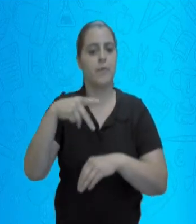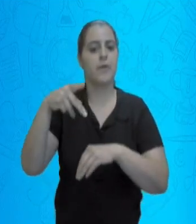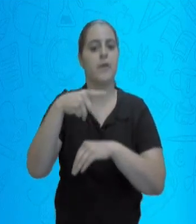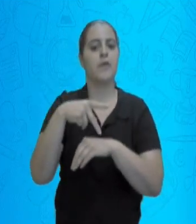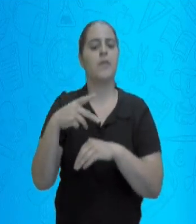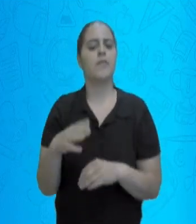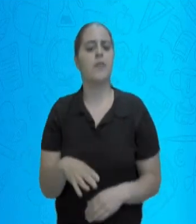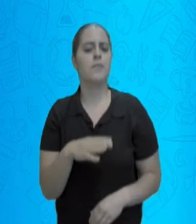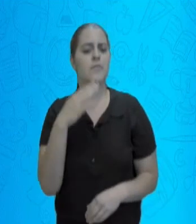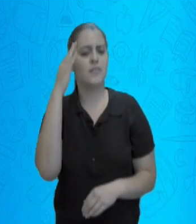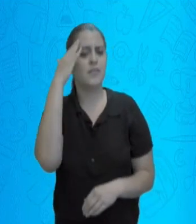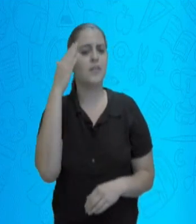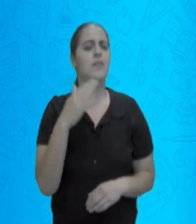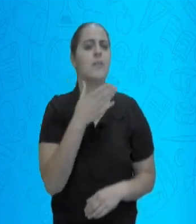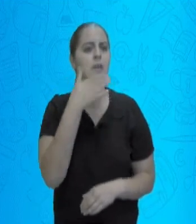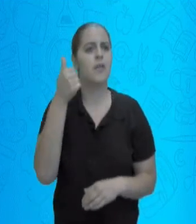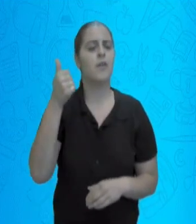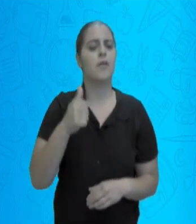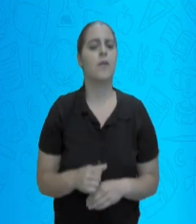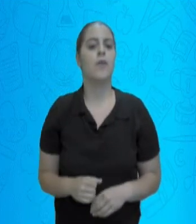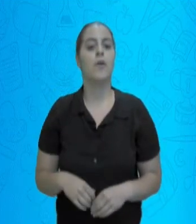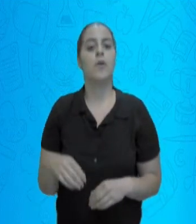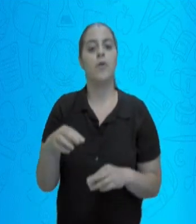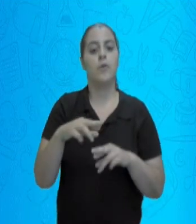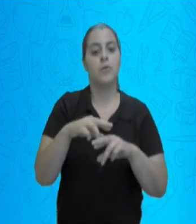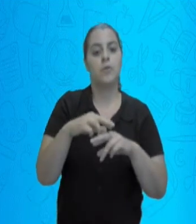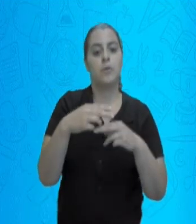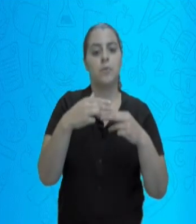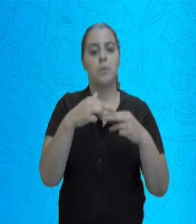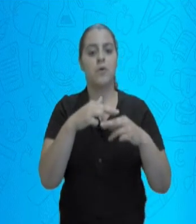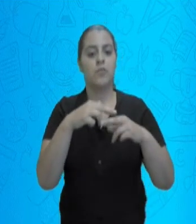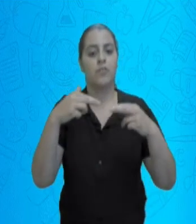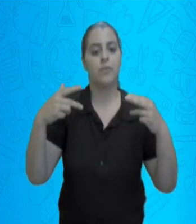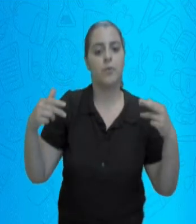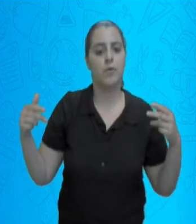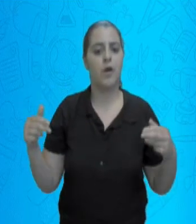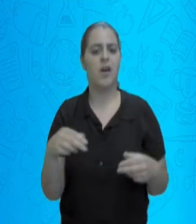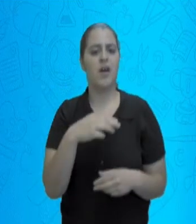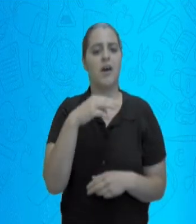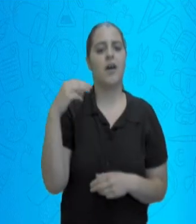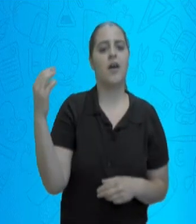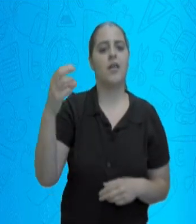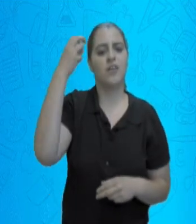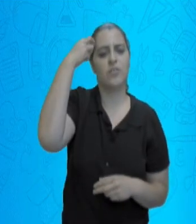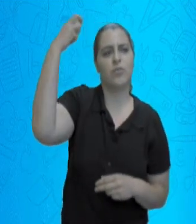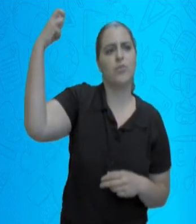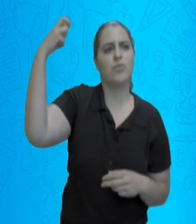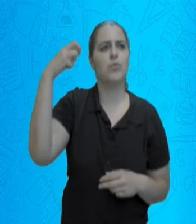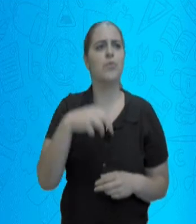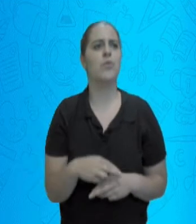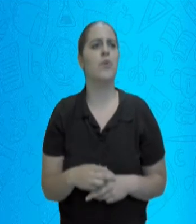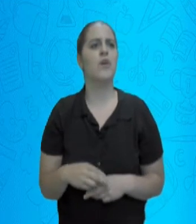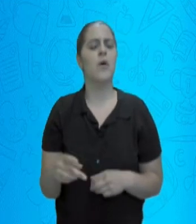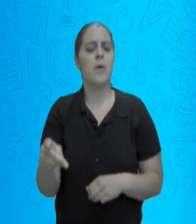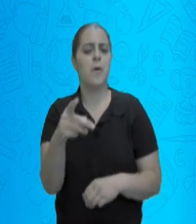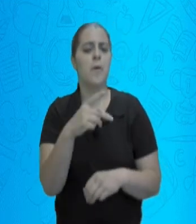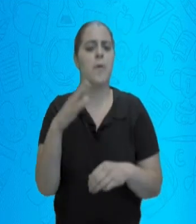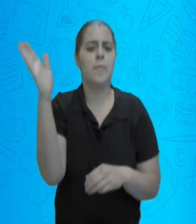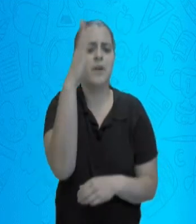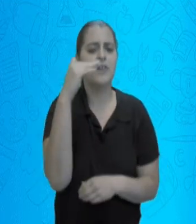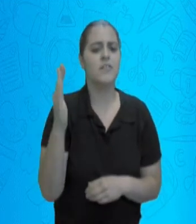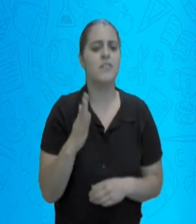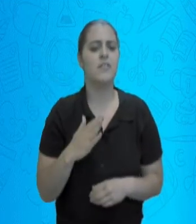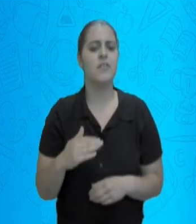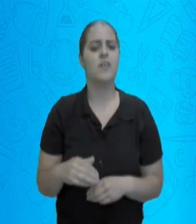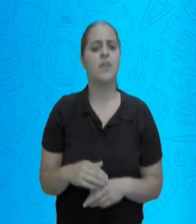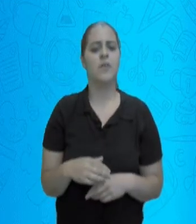entender um pouquinho por quê. Com a diversidade cultural também não é diferente. Olha lá, o Brasil é um país onde existe